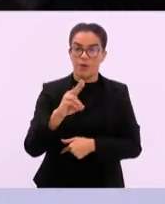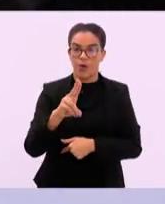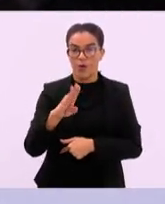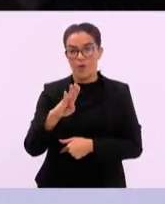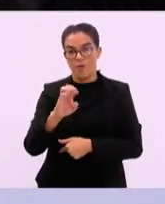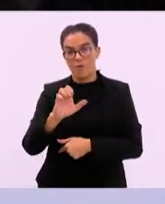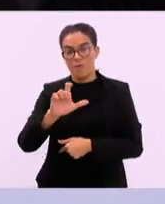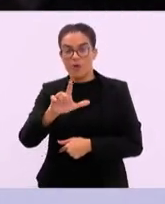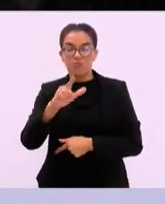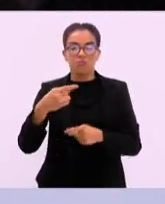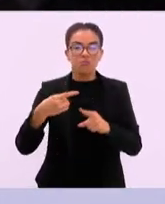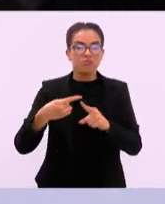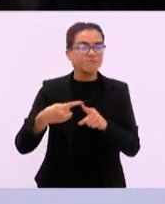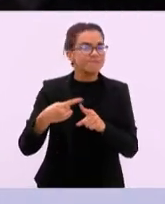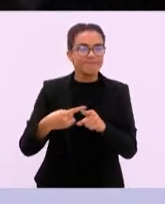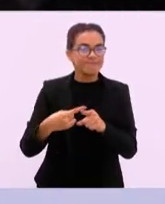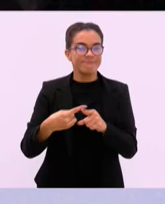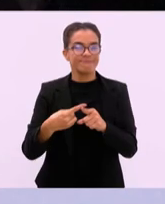porque